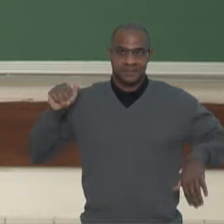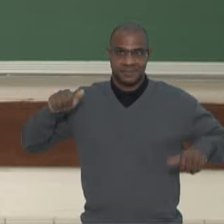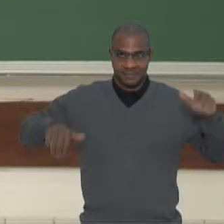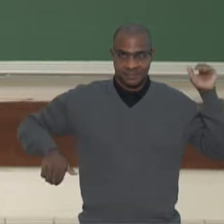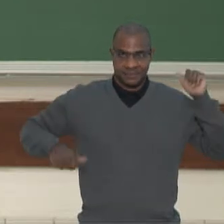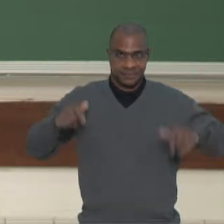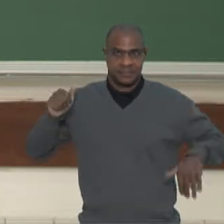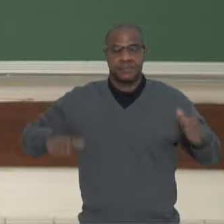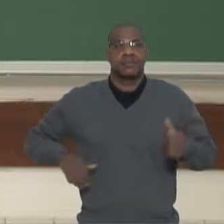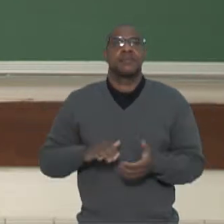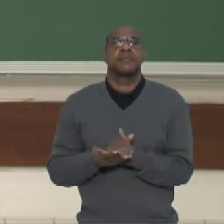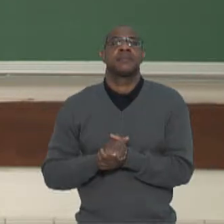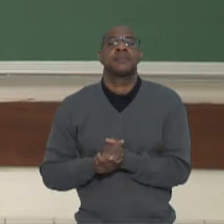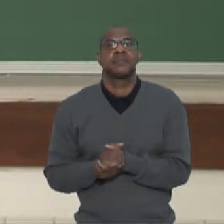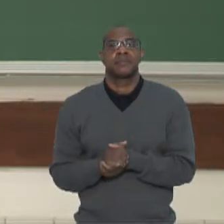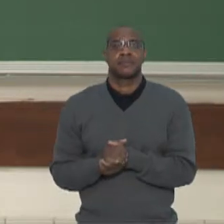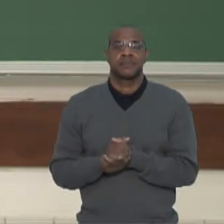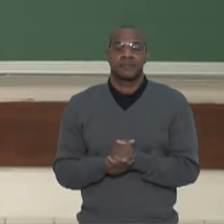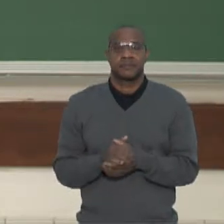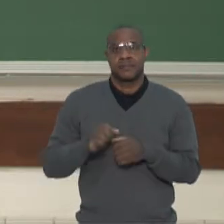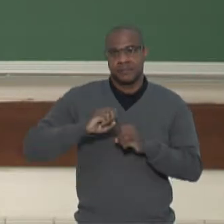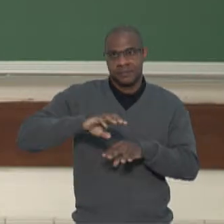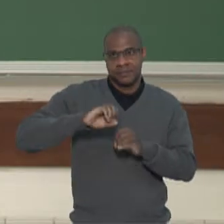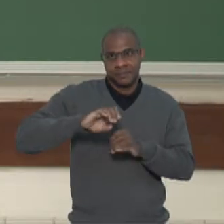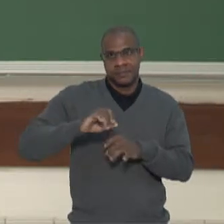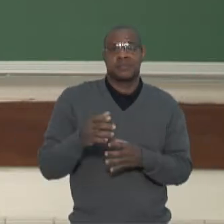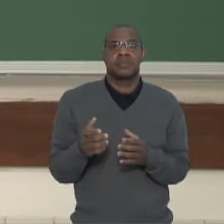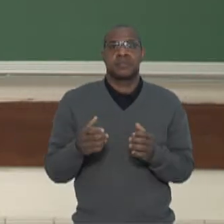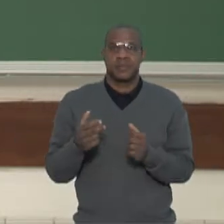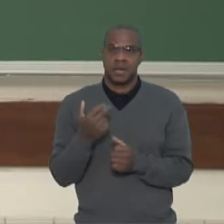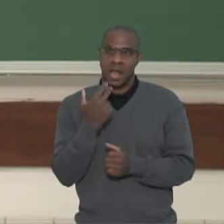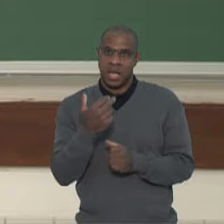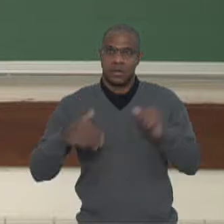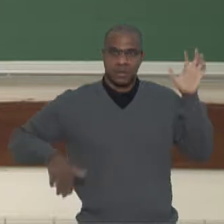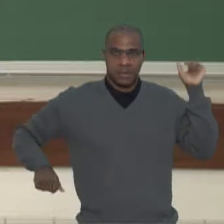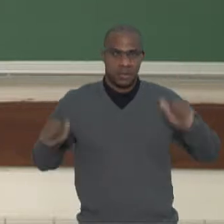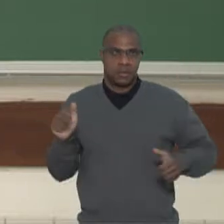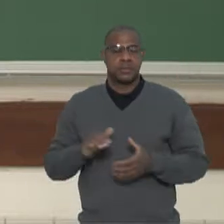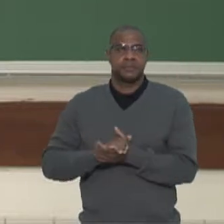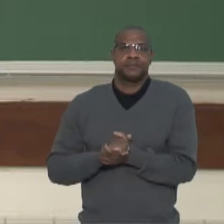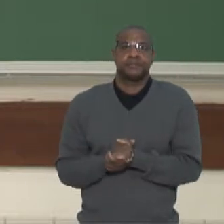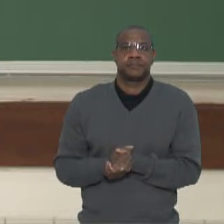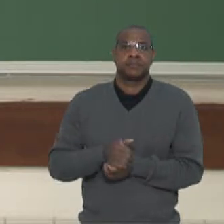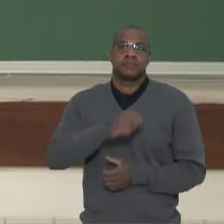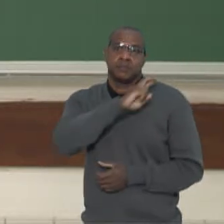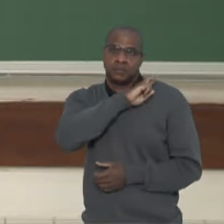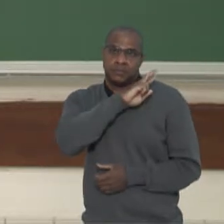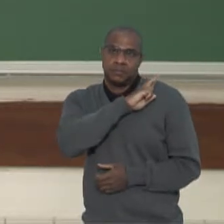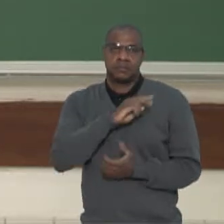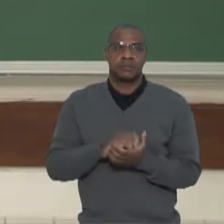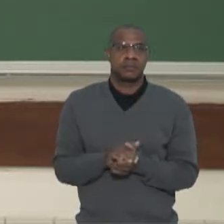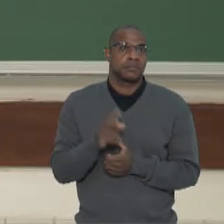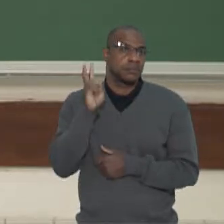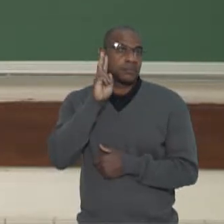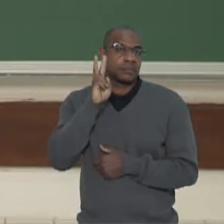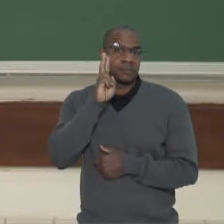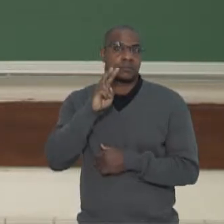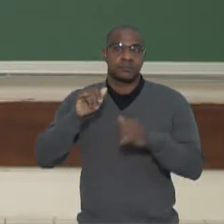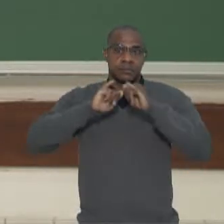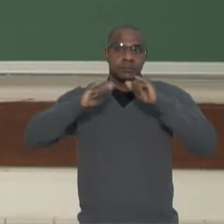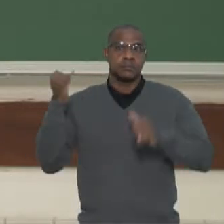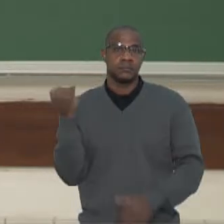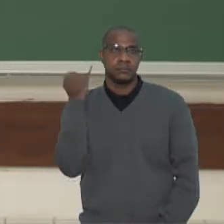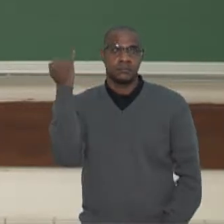aulas de espanhol para você aí da segunda série do ensino médio, ok? Relembrando vocês sobre os avisos